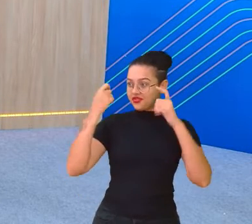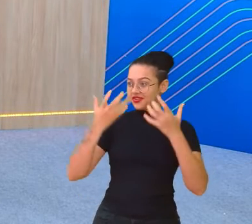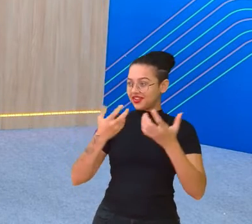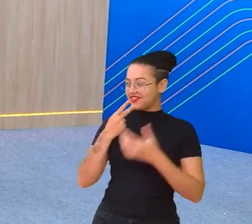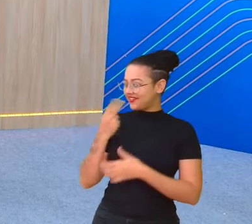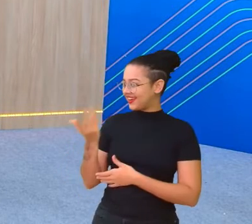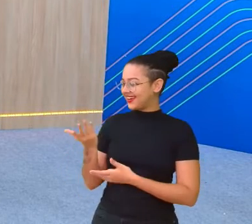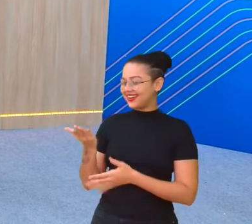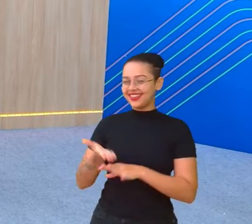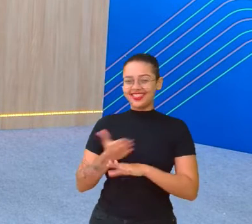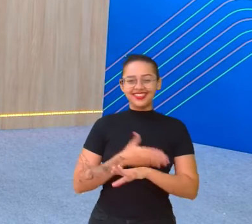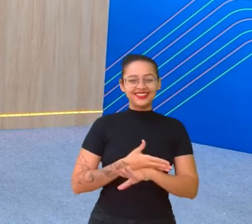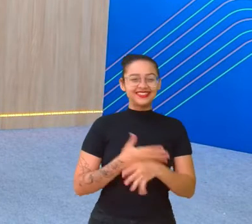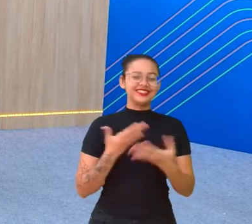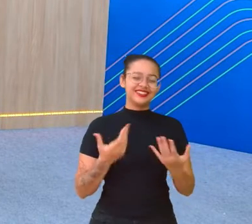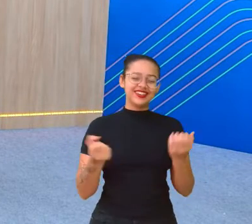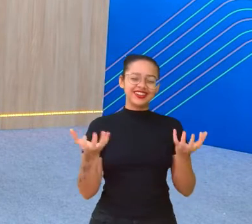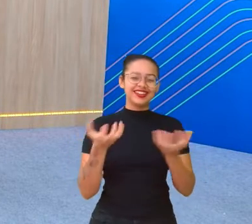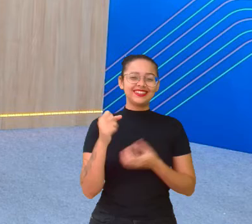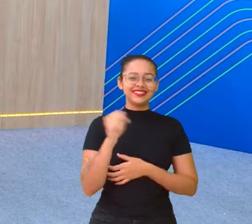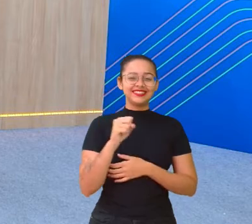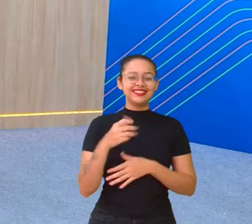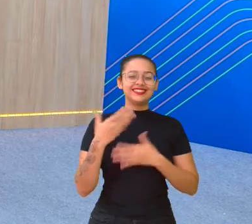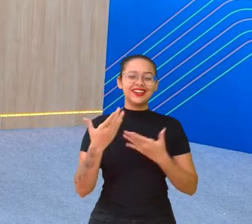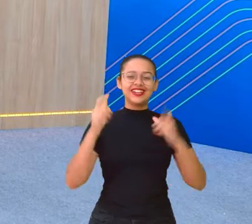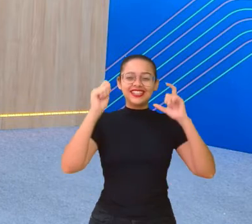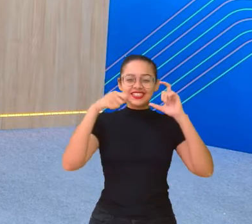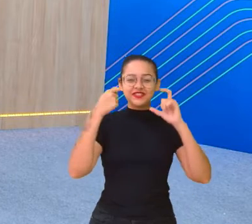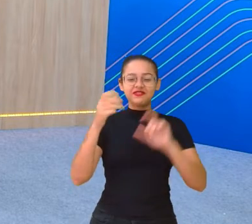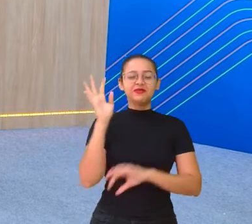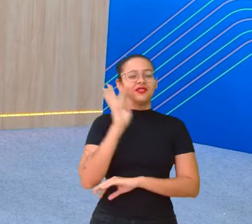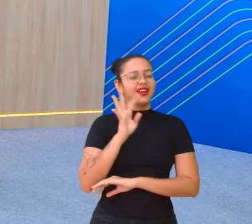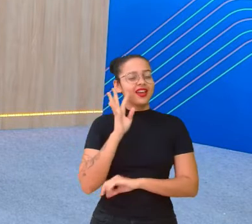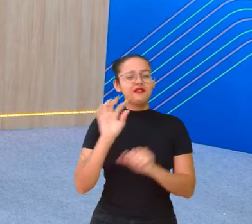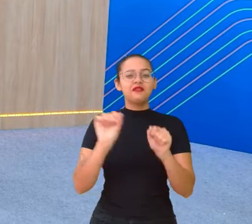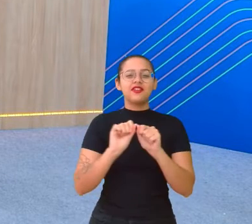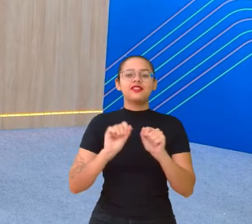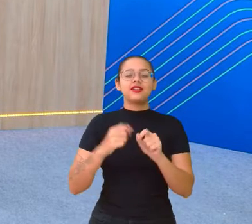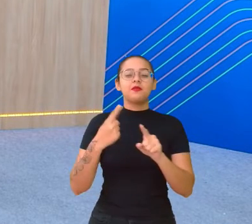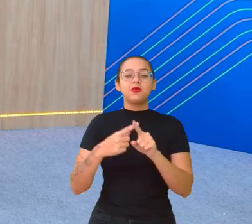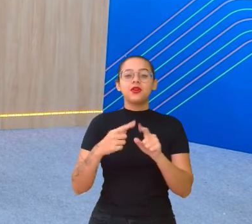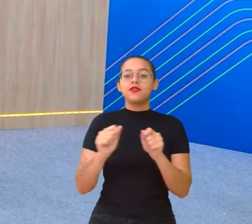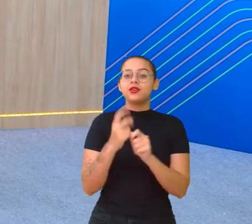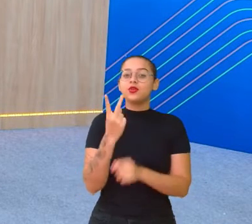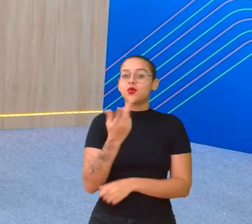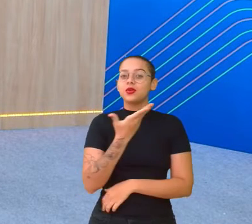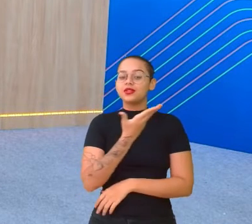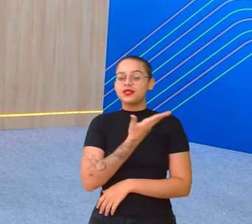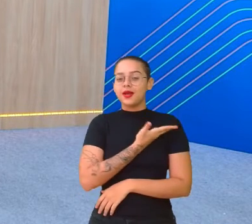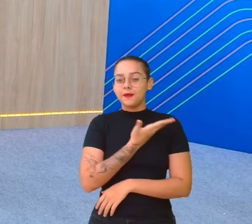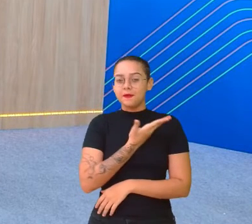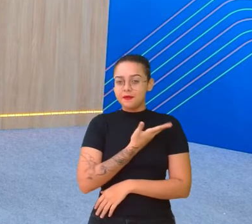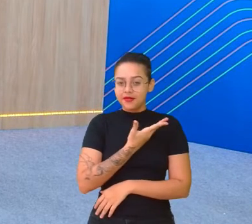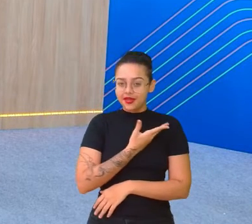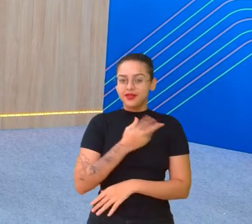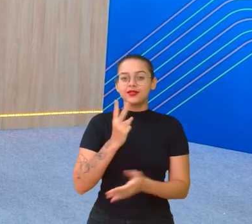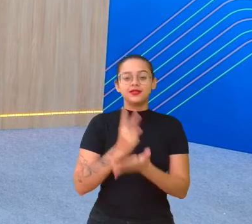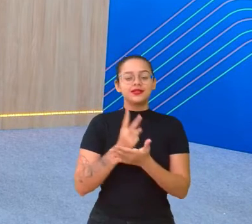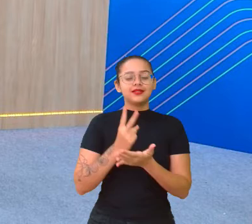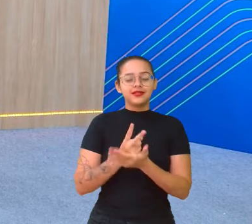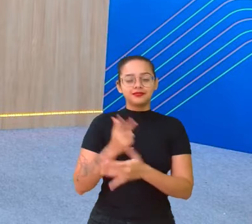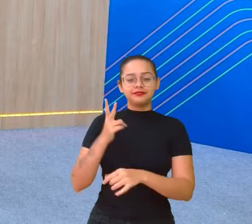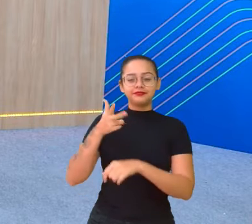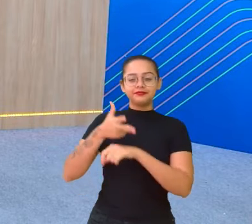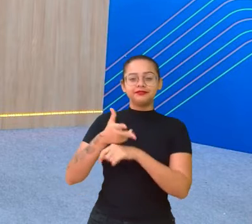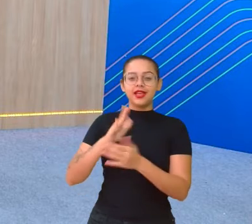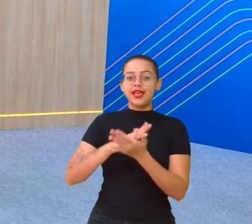Yolanda, antes do vídeo? Quero, sim. Então, esse vídeo foi bem bacana de fazer, porque fizemos com 2 colegas que estão aqui atrás das telas, né?